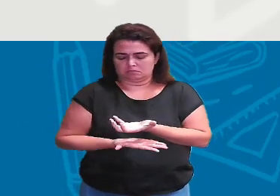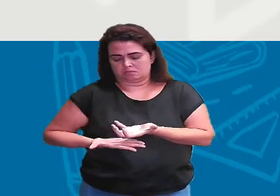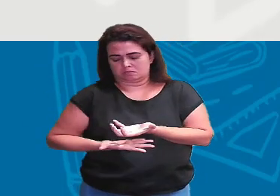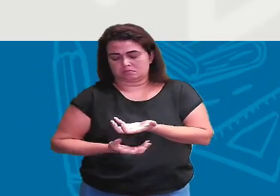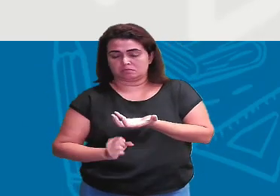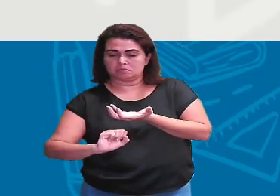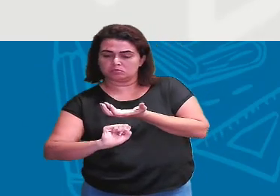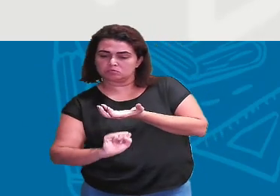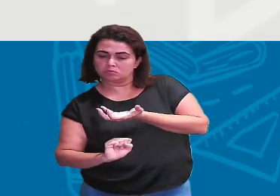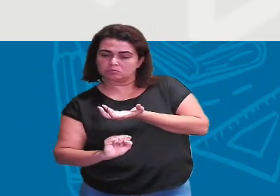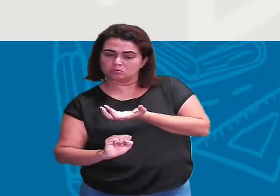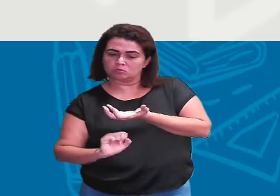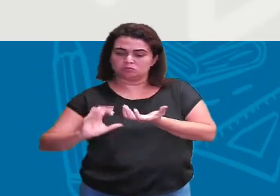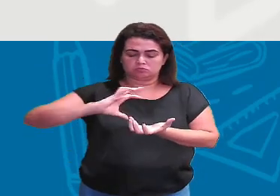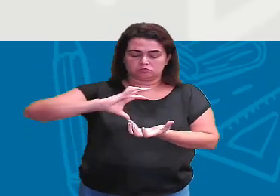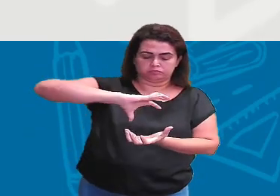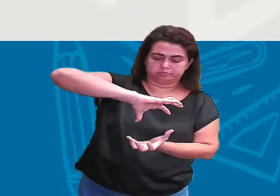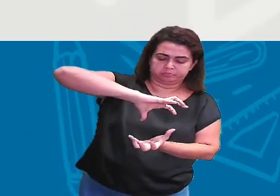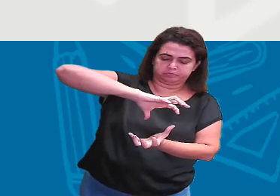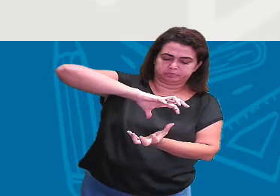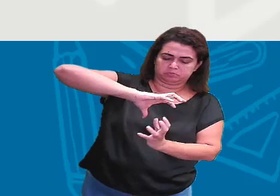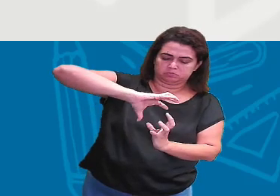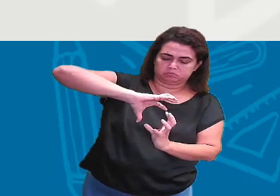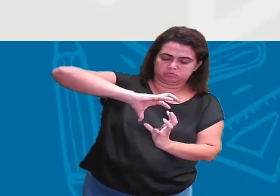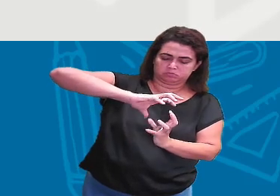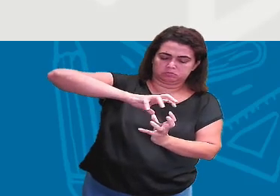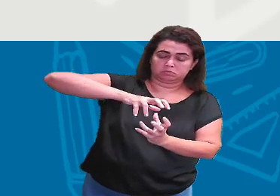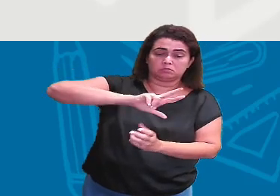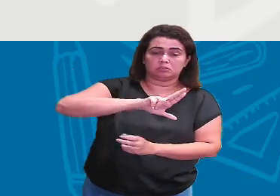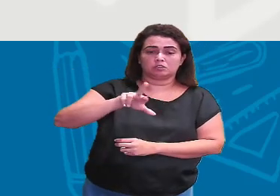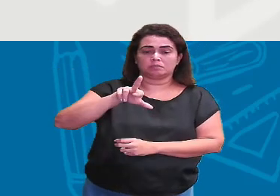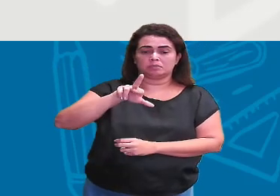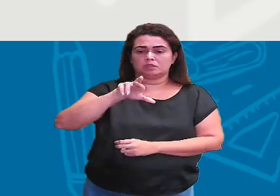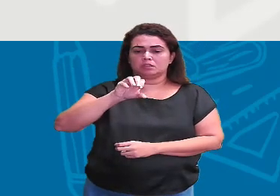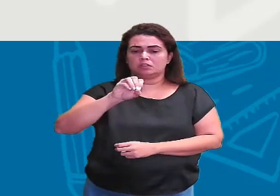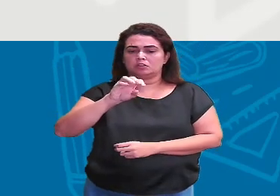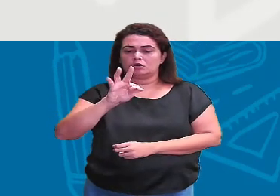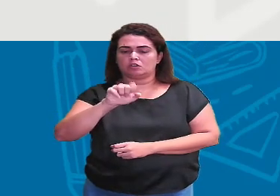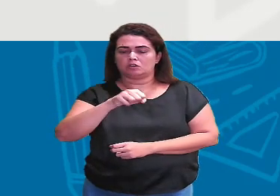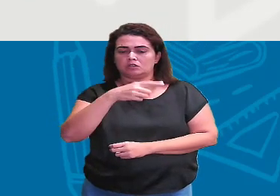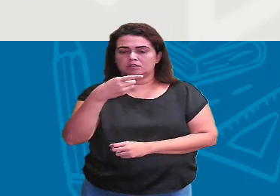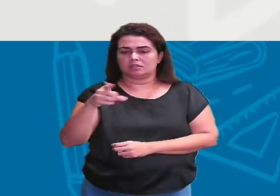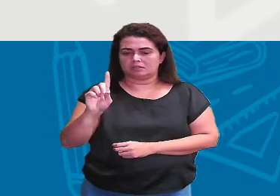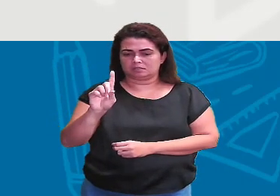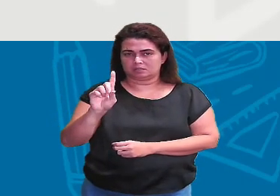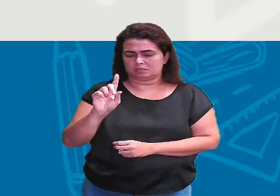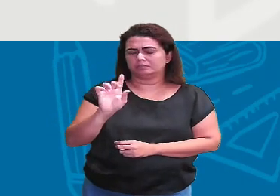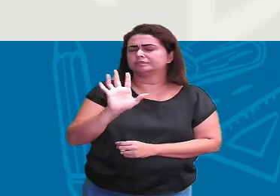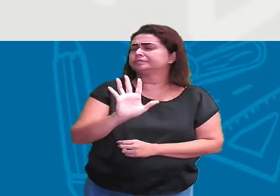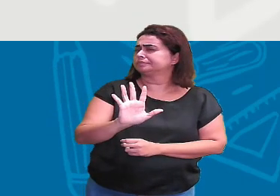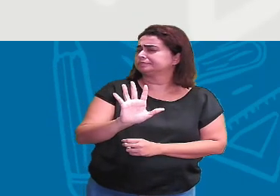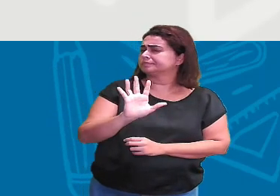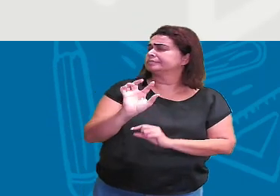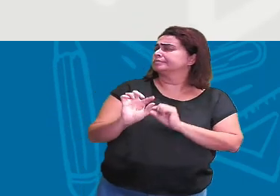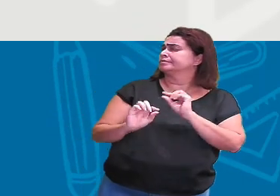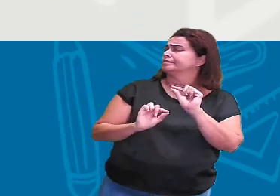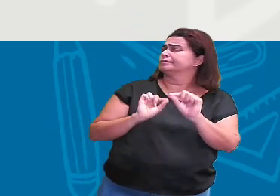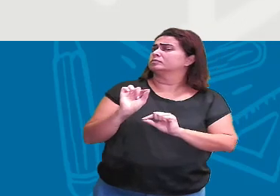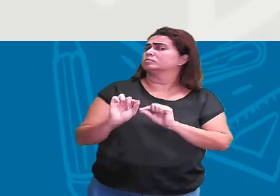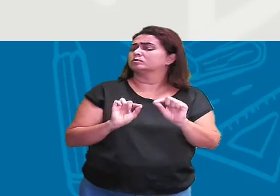torno de si. Esse é o movimento chamado movimento de rotação. E o que é que esse movimento de rotação ele